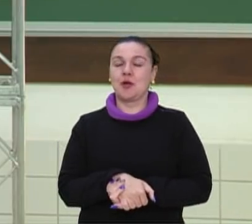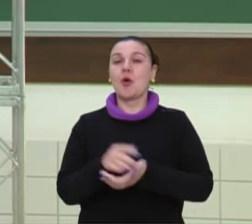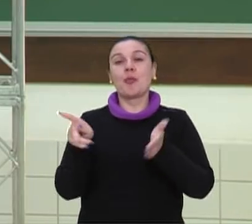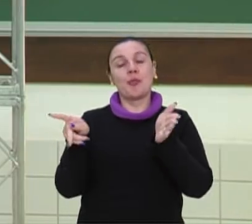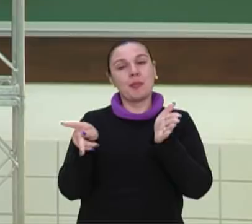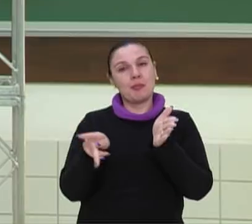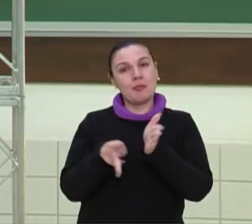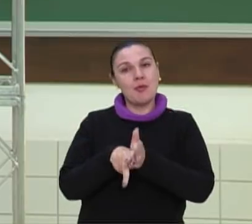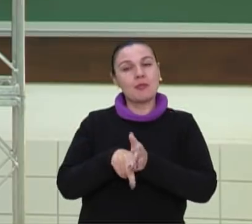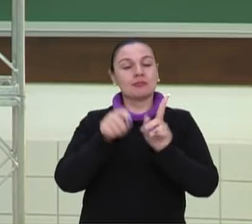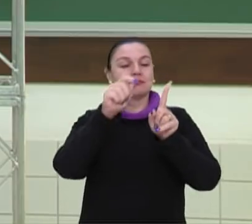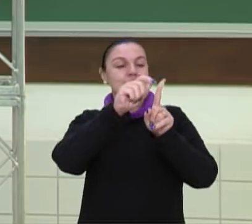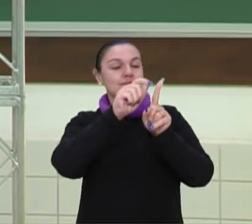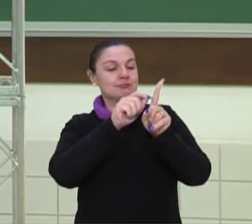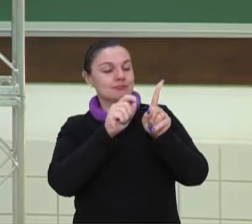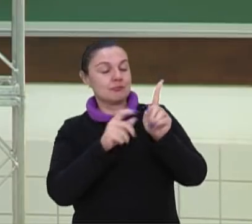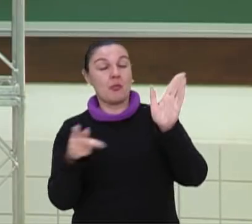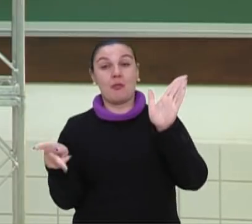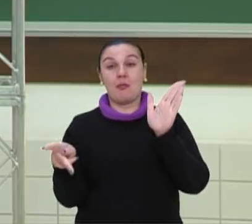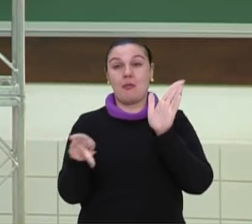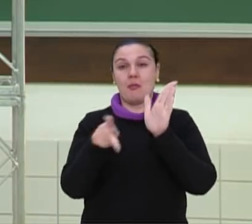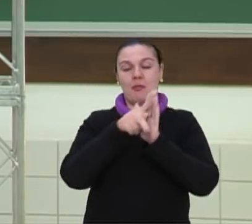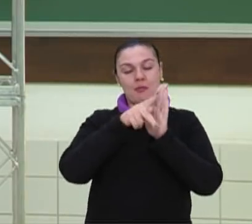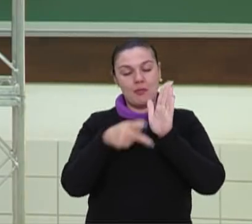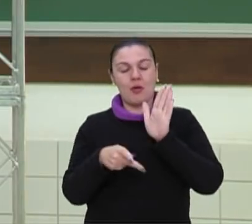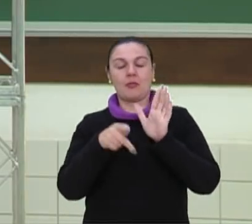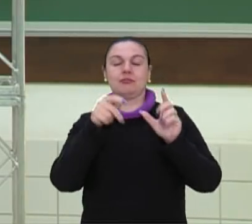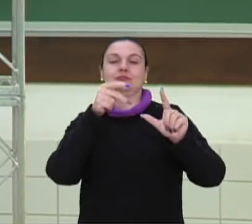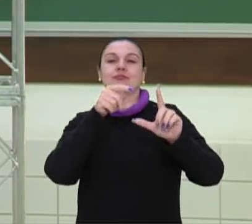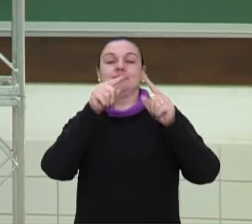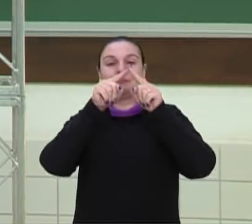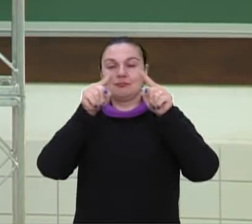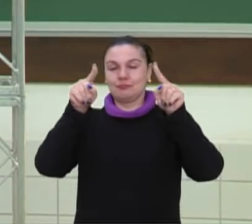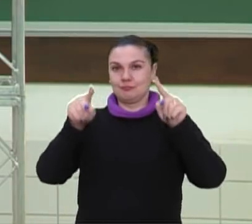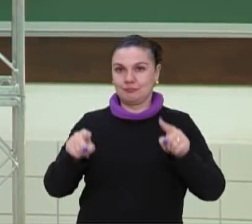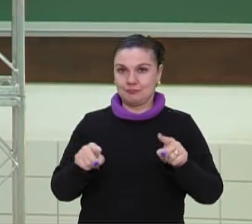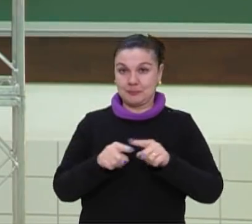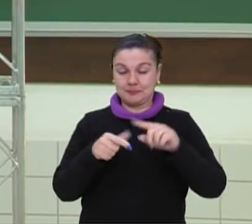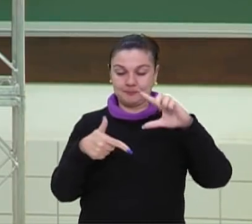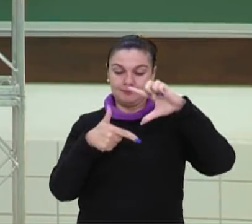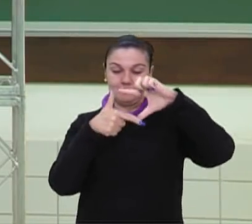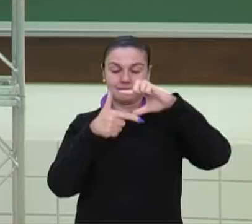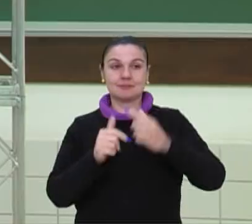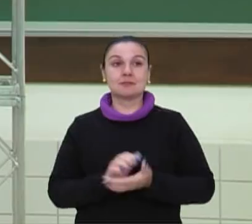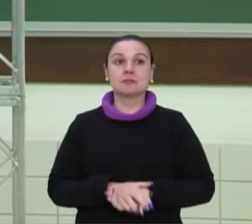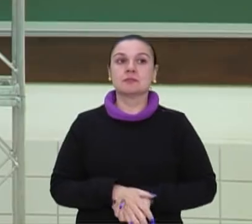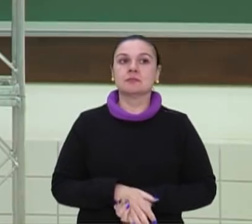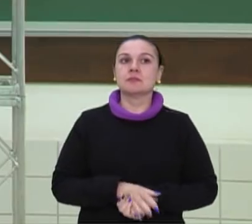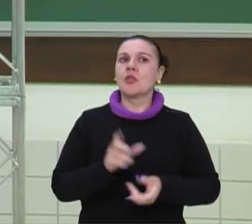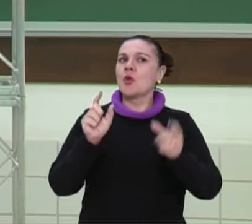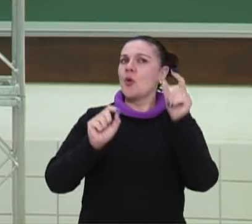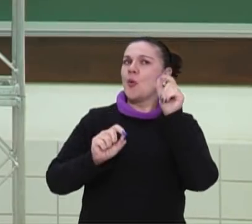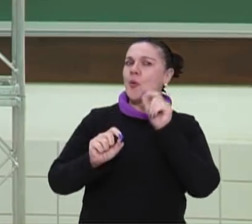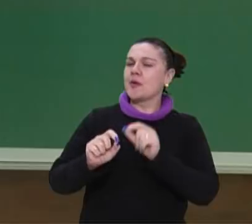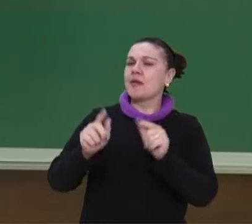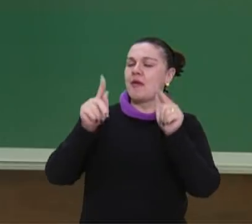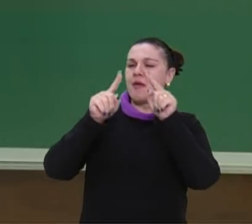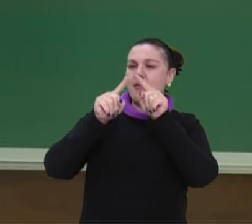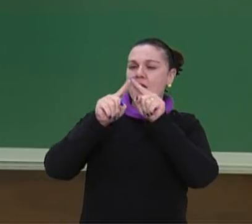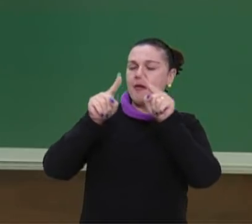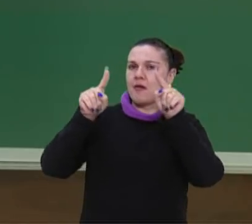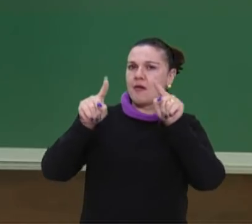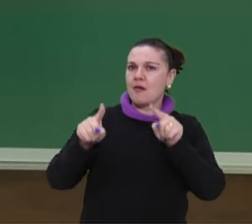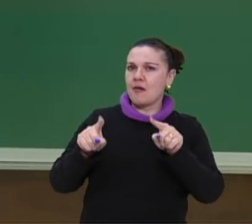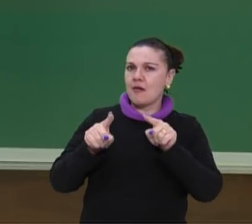os elementos e propriedades de um quadrilátero. Vamos começar, então? Vamos lá. O que são quadriláteros